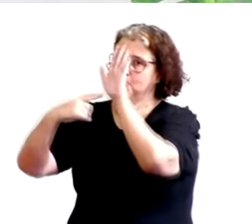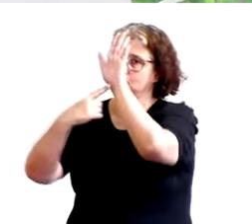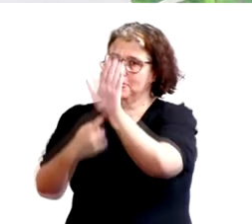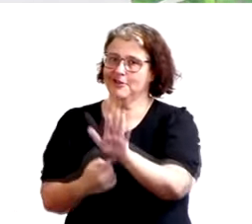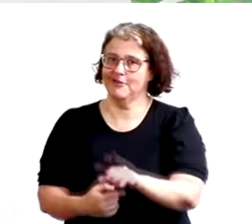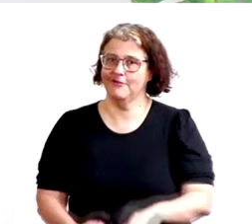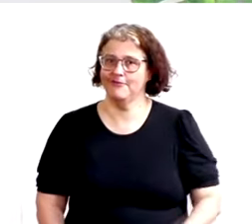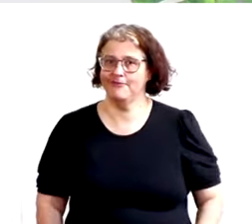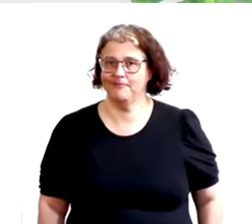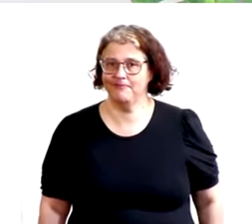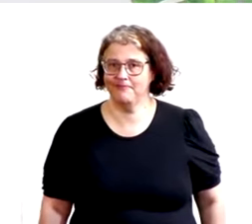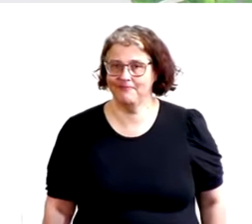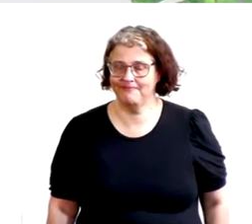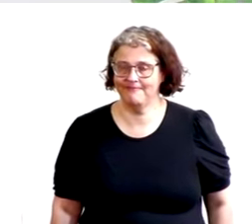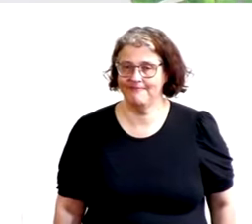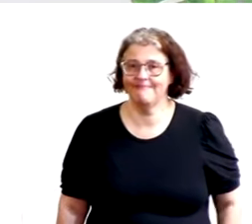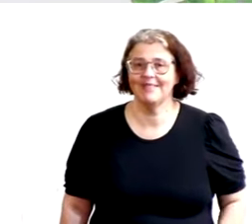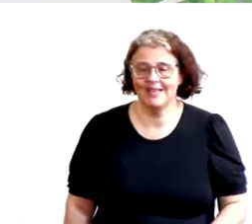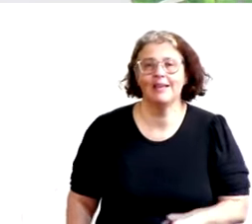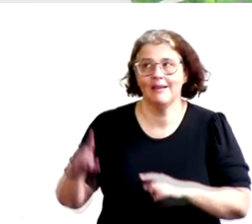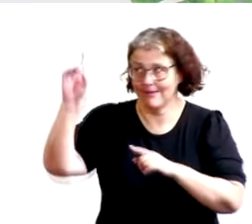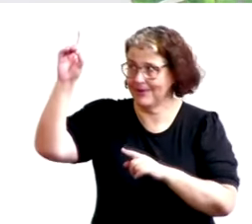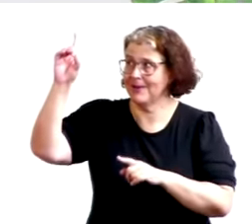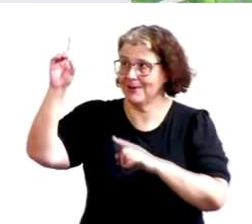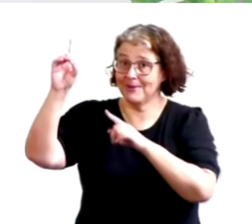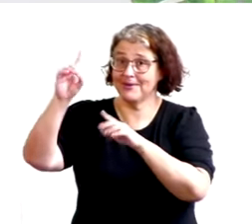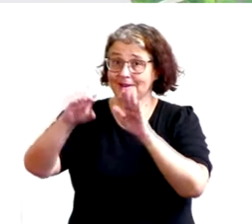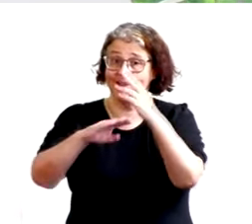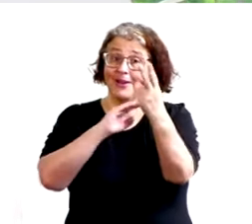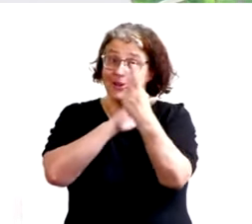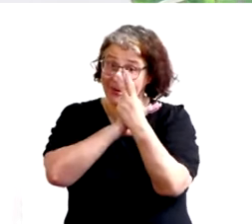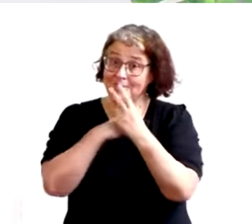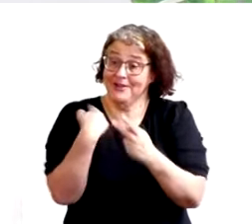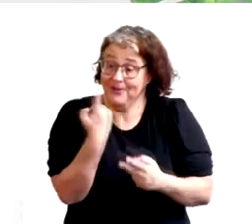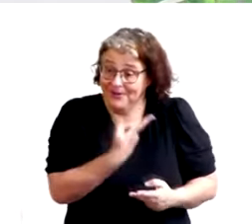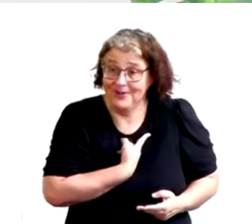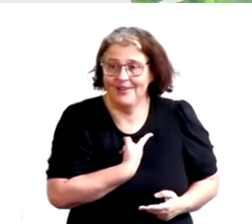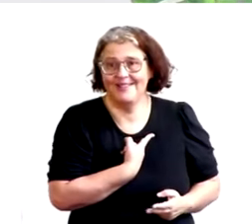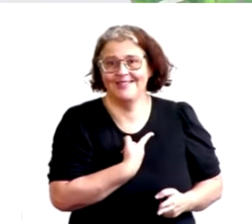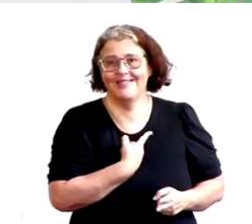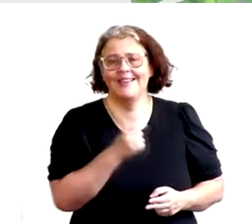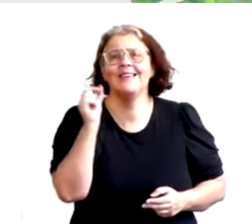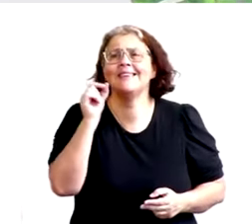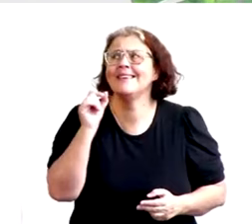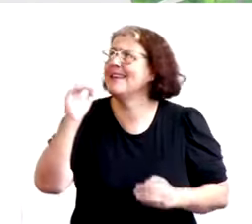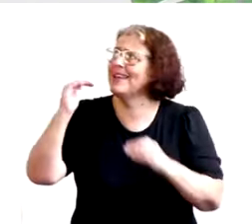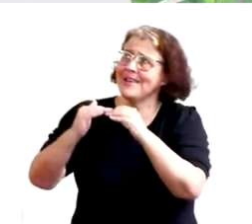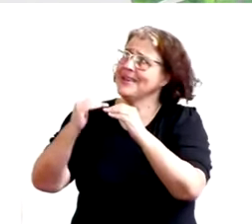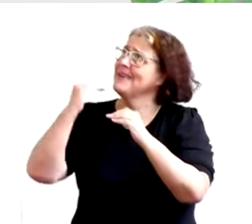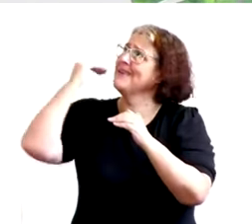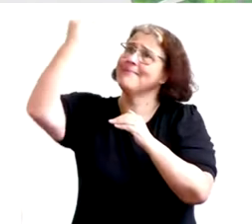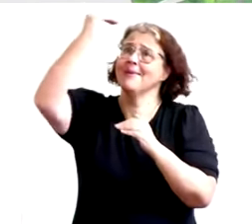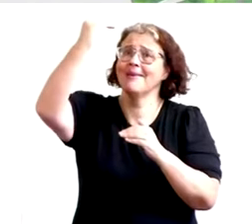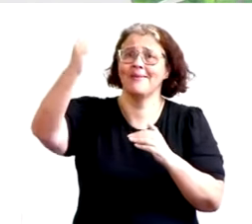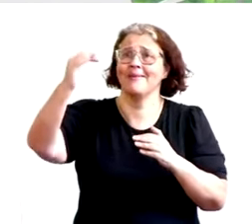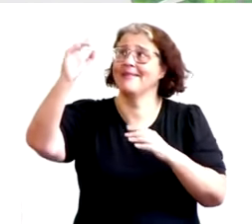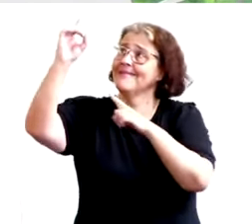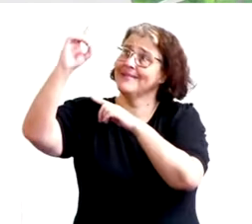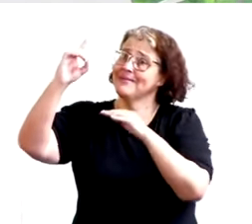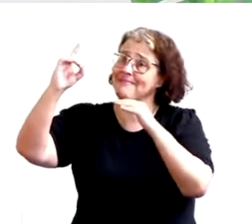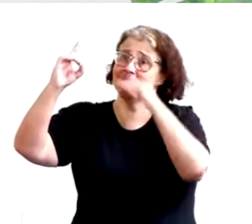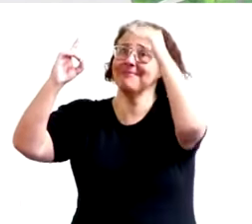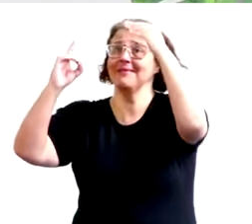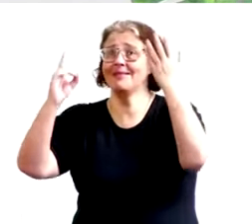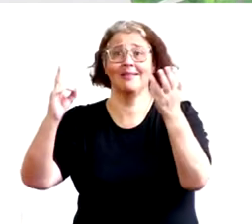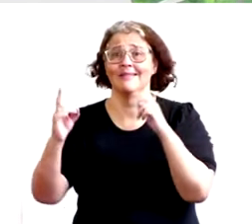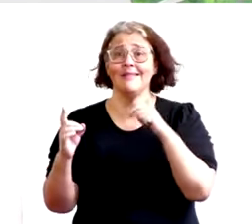queridos a este Deus que cuida de nós Quem é maior do que ele é